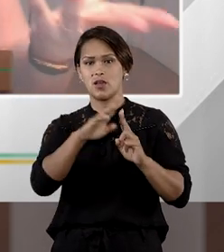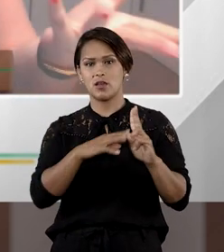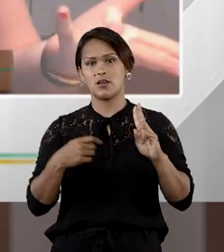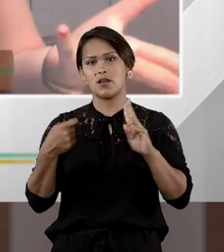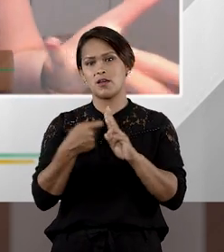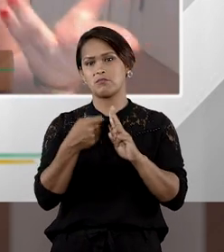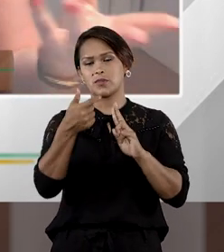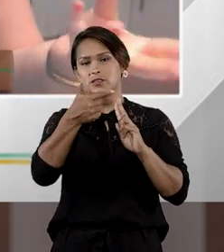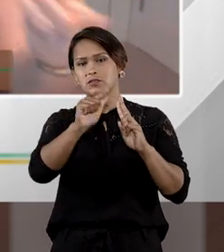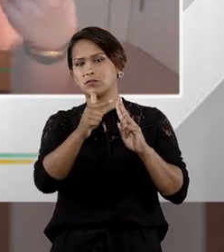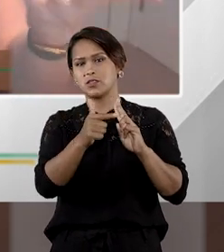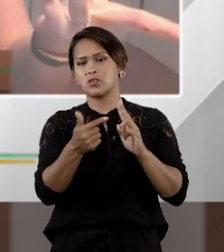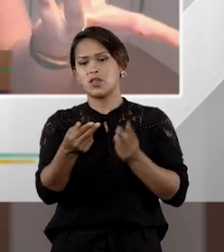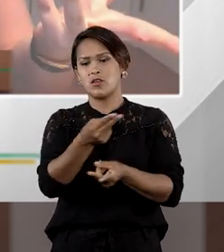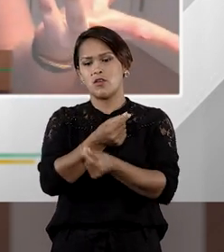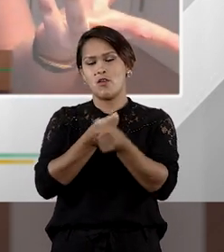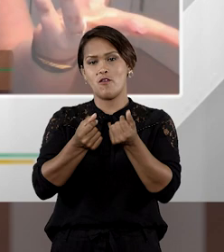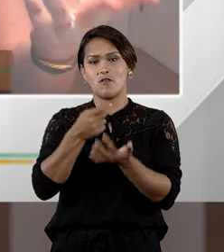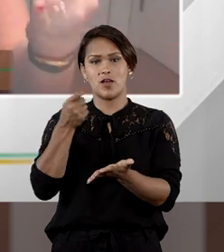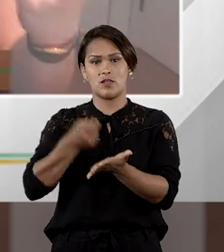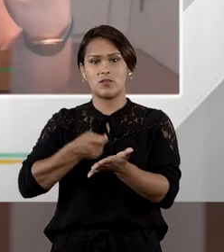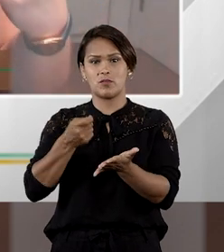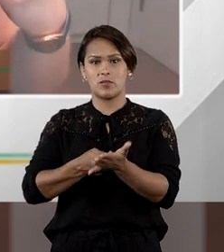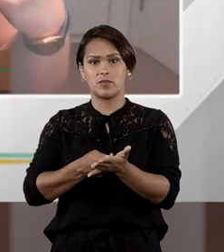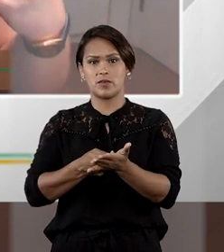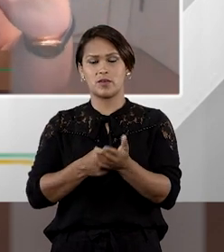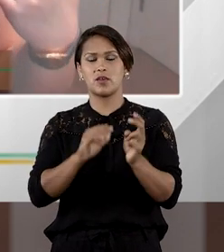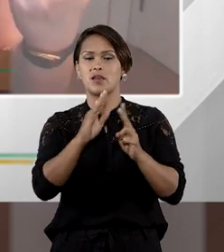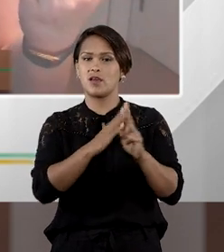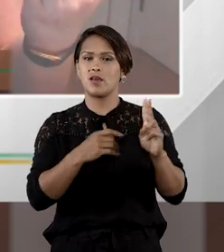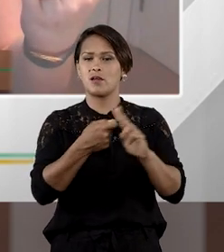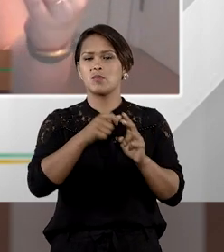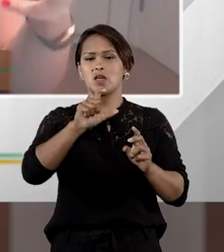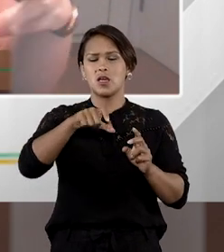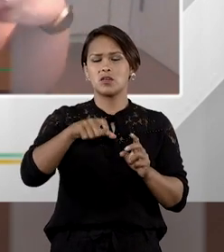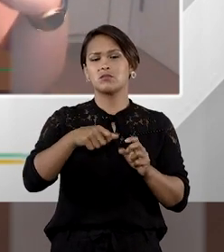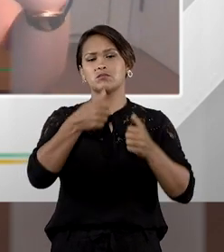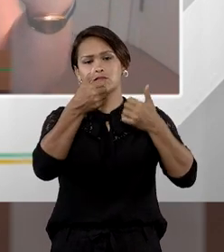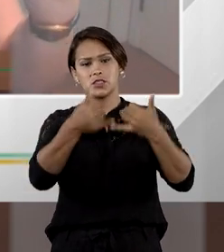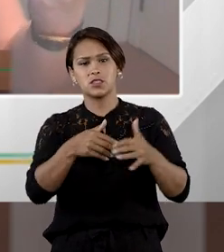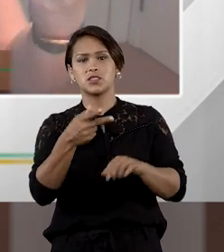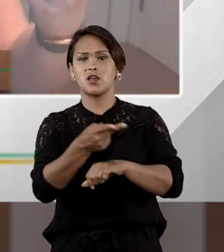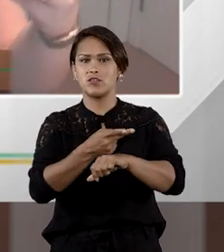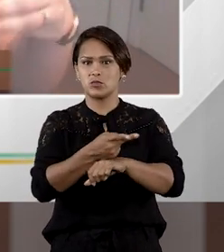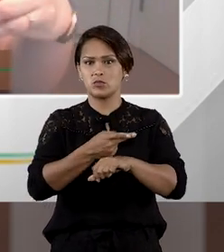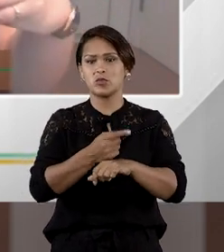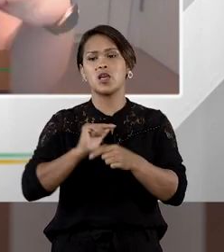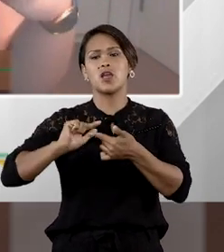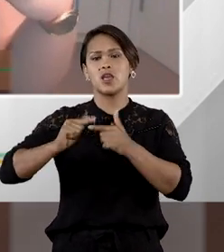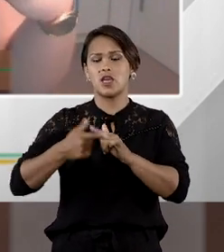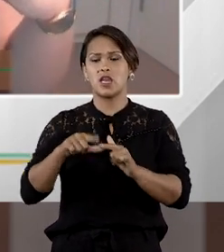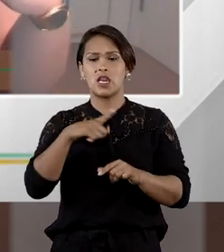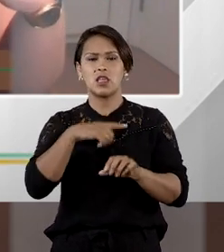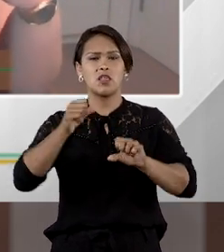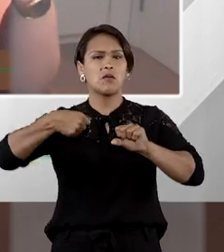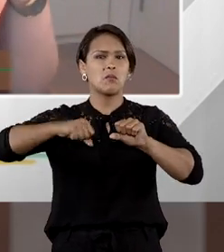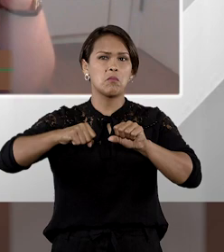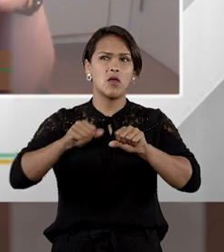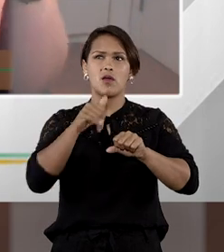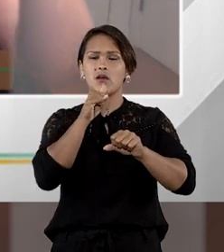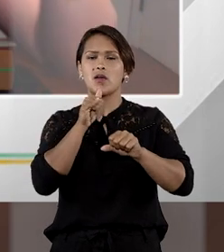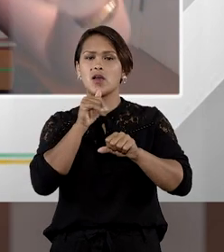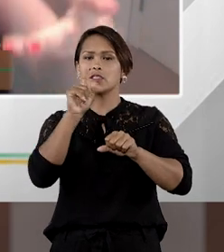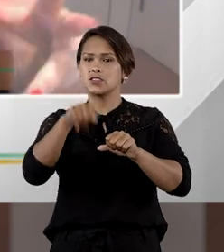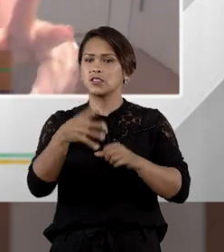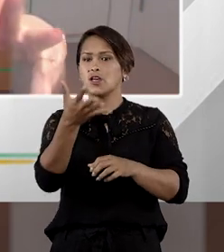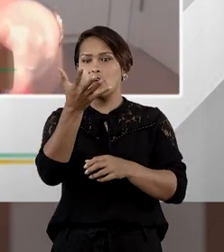parte... né, não tem como pagar em dinheiro, a parte credora vai dizer, bom, vamos então buscar bens, eu sei que ele tem uma moto, então